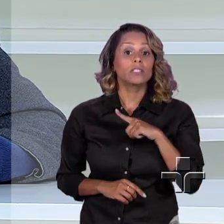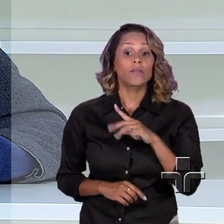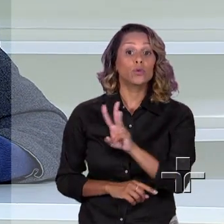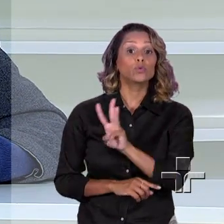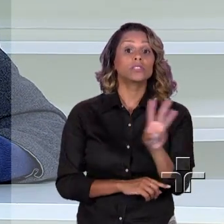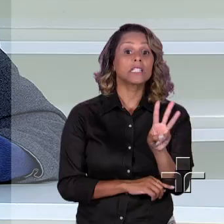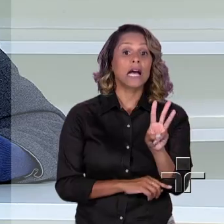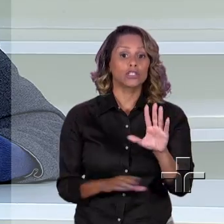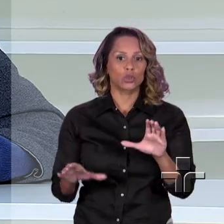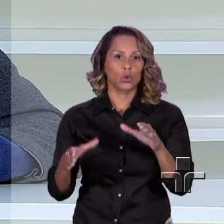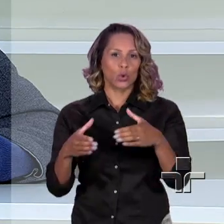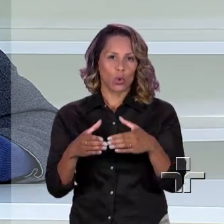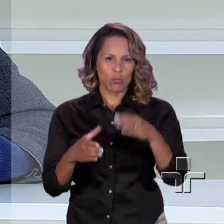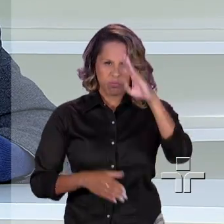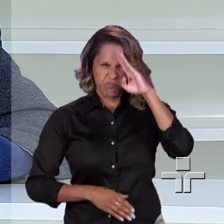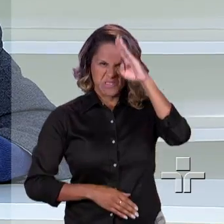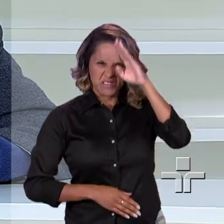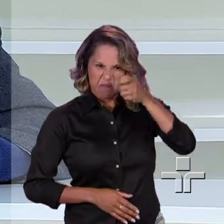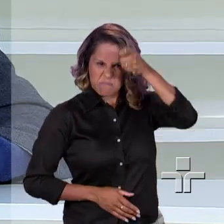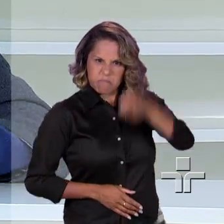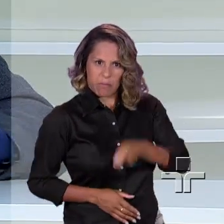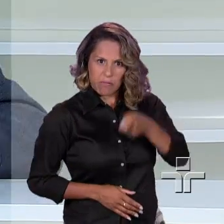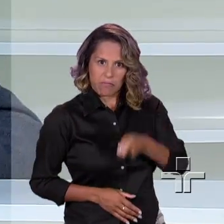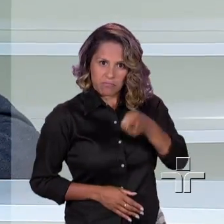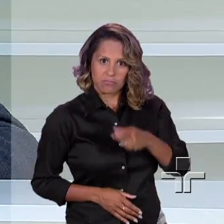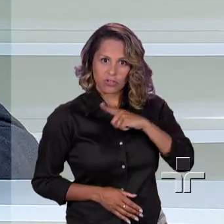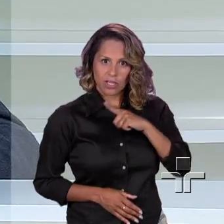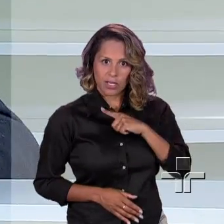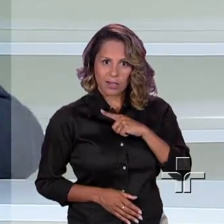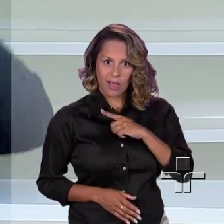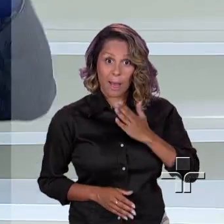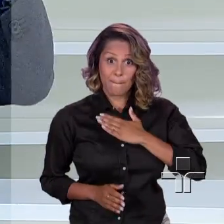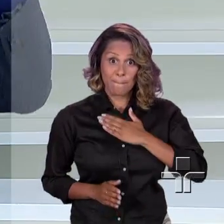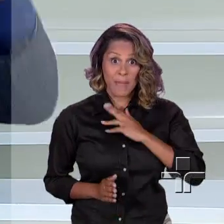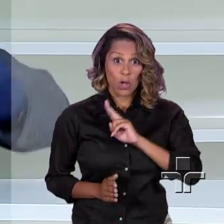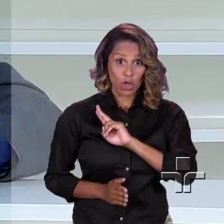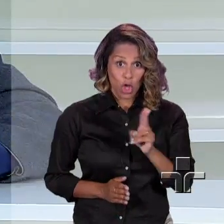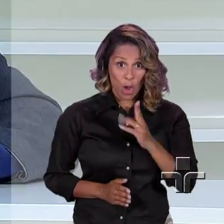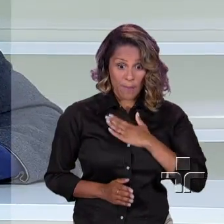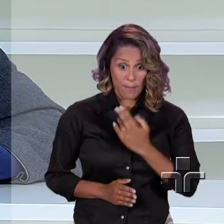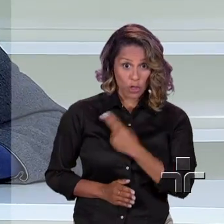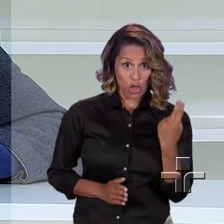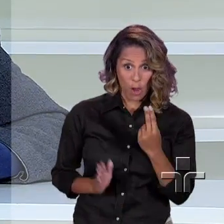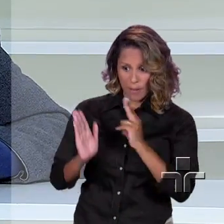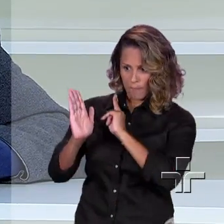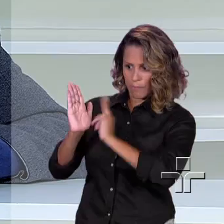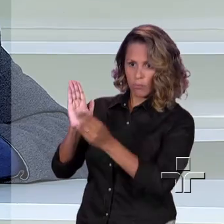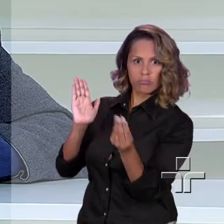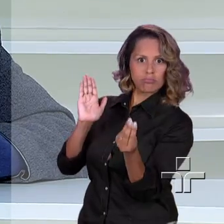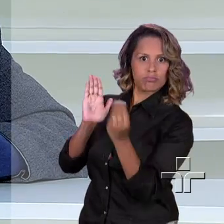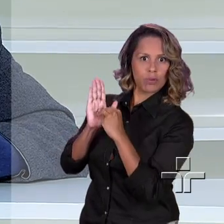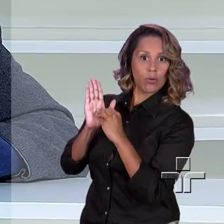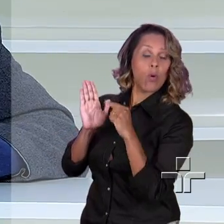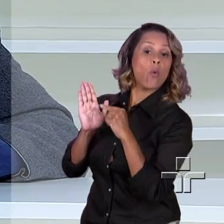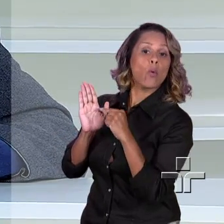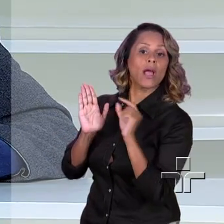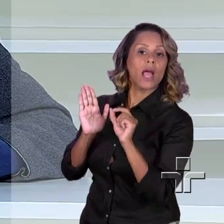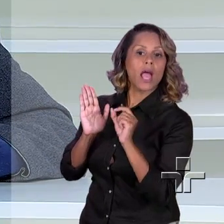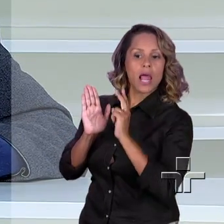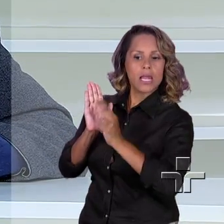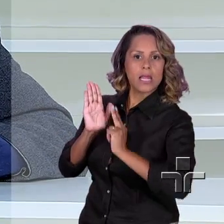militar extremista, numa lista de inimigos do não sei de que eles deram lá. Então, esse